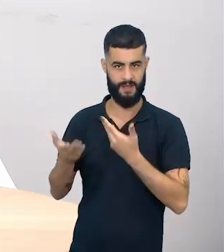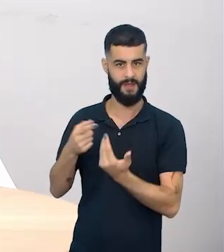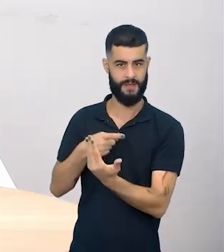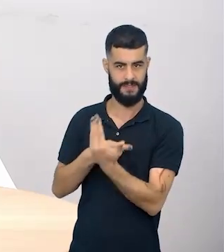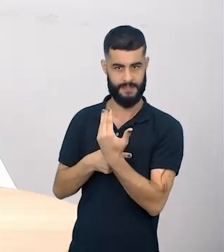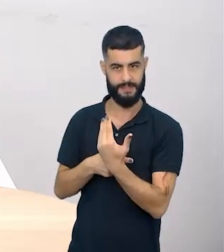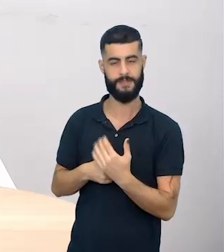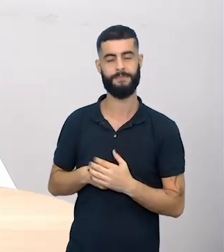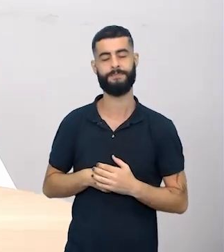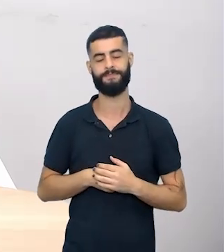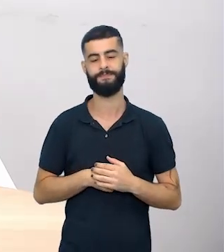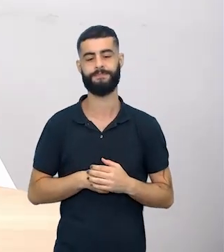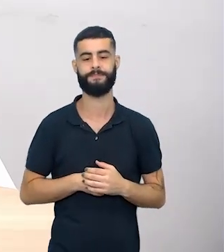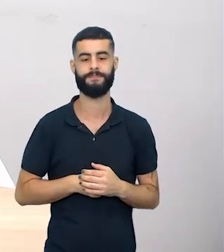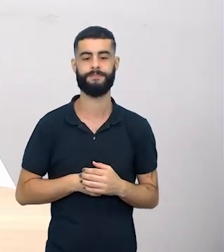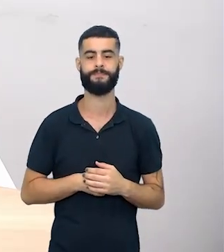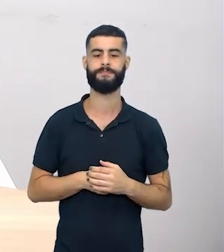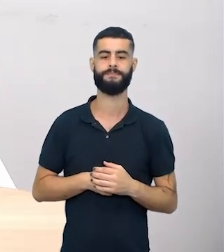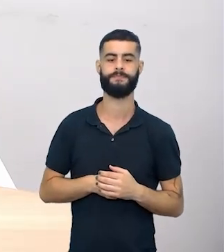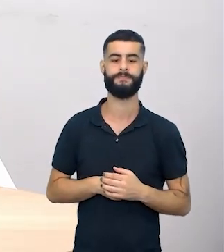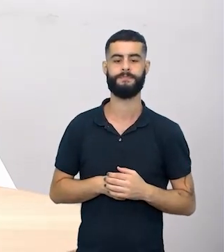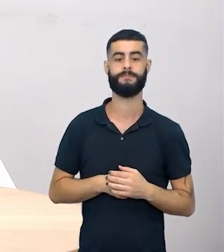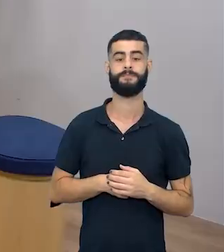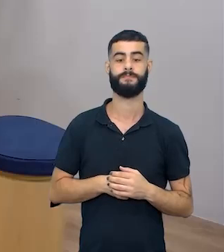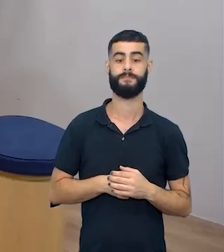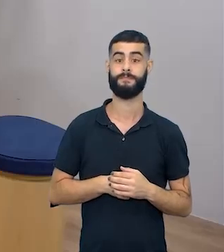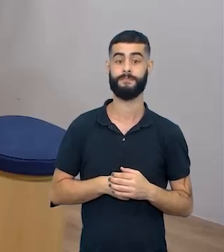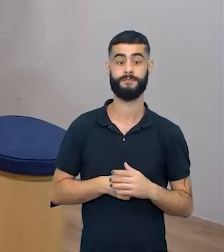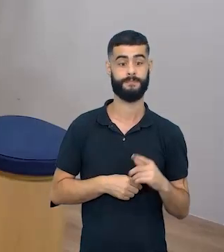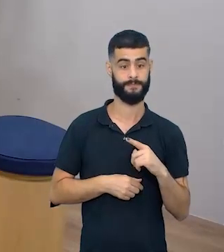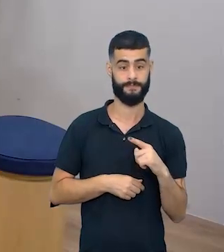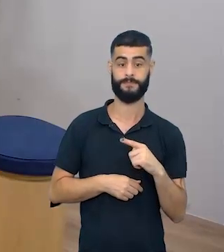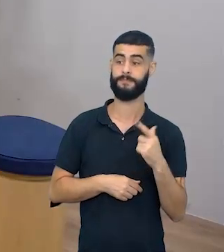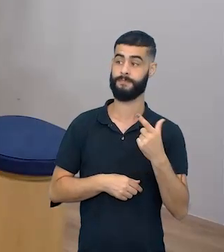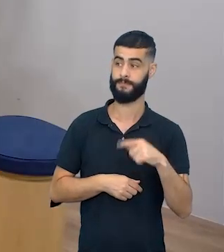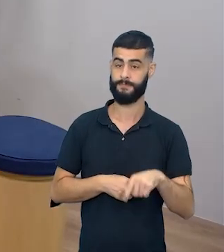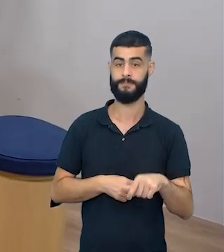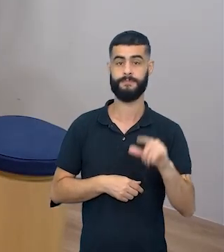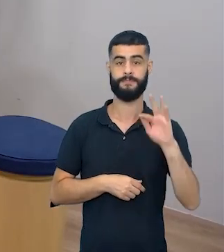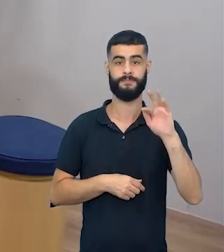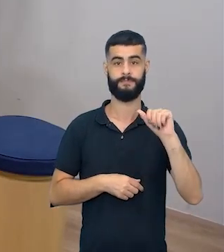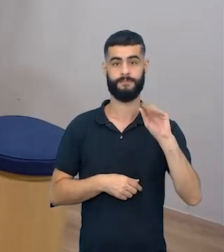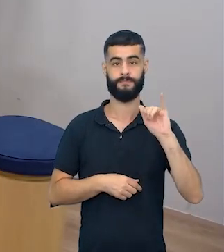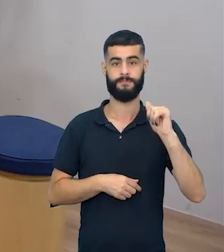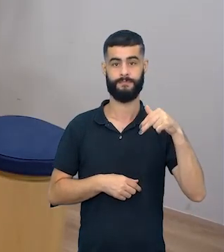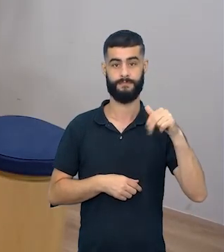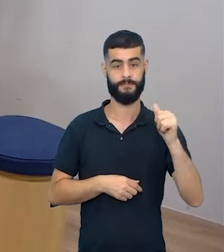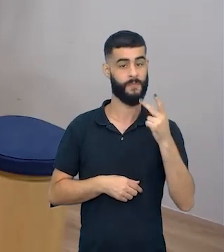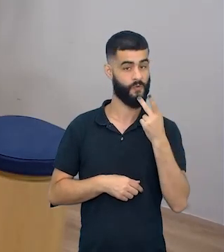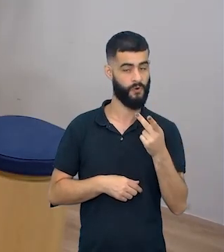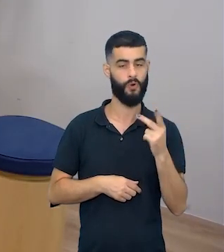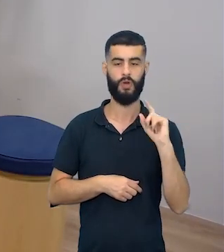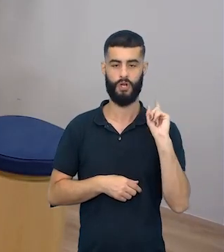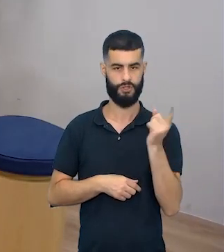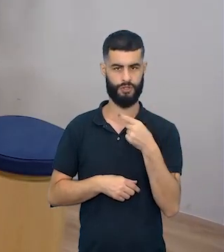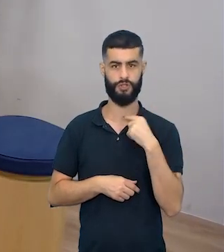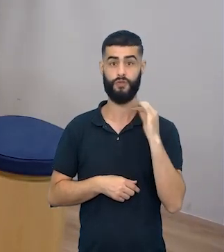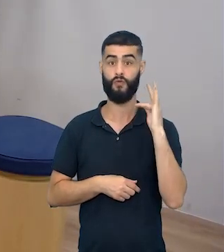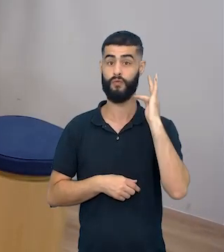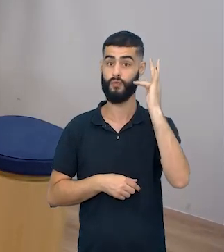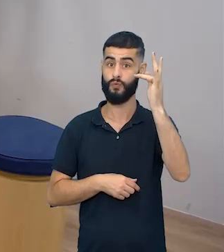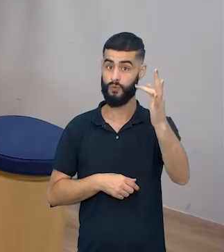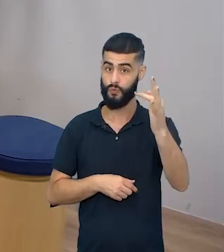Alguma observação? Então, temos aqui também a Fabiana, como podemos mudar nossos hábitos para o futuro do planeta, né?